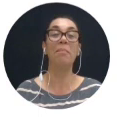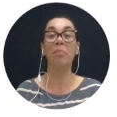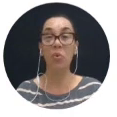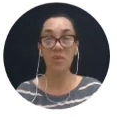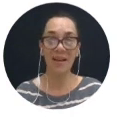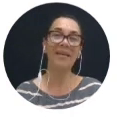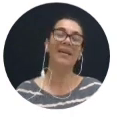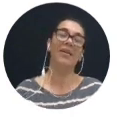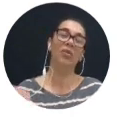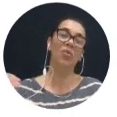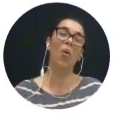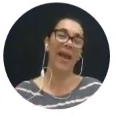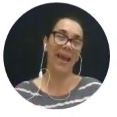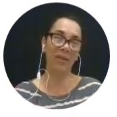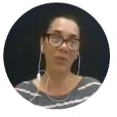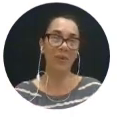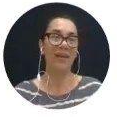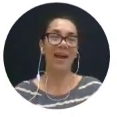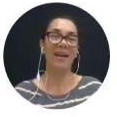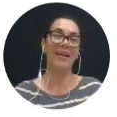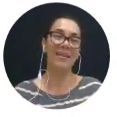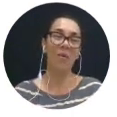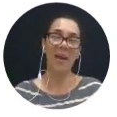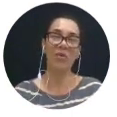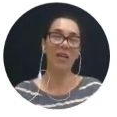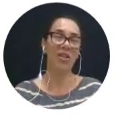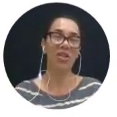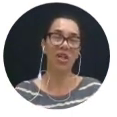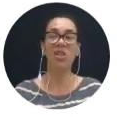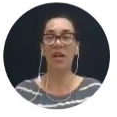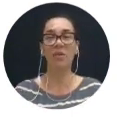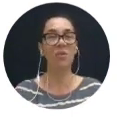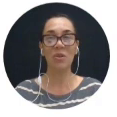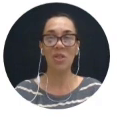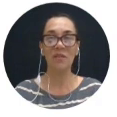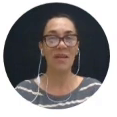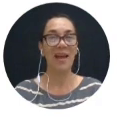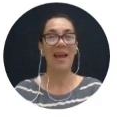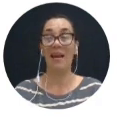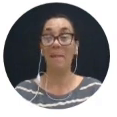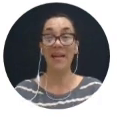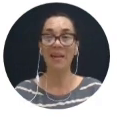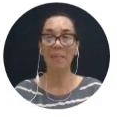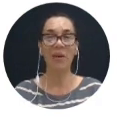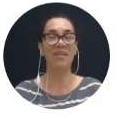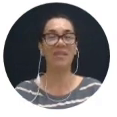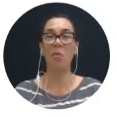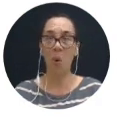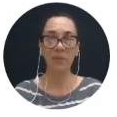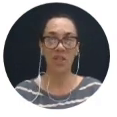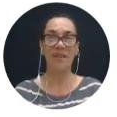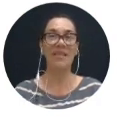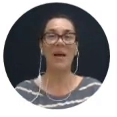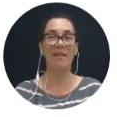que nessa busca do correto, a criança comete o que a gente chama de erros construtivos. Ela percebeu, se